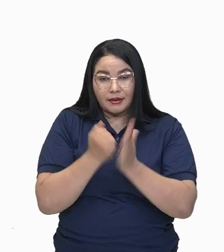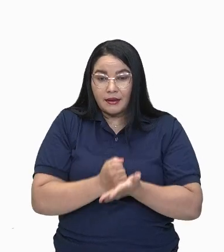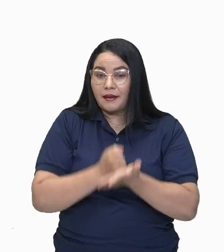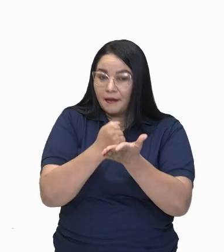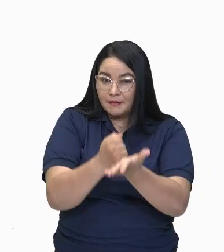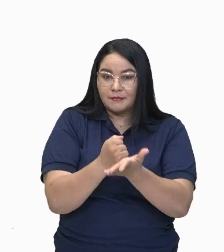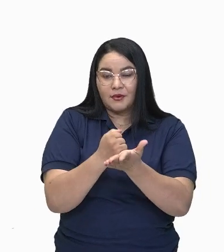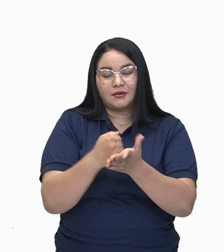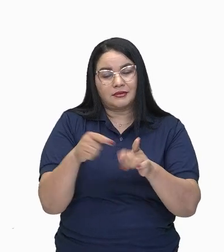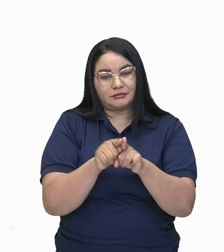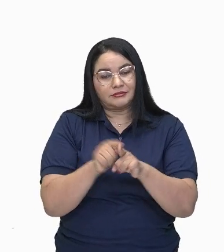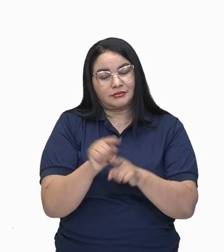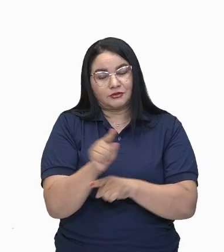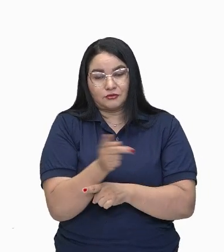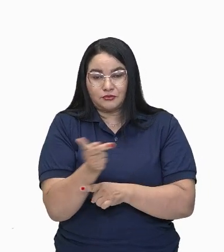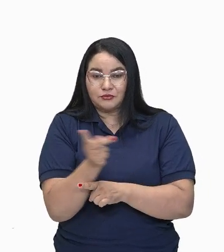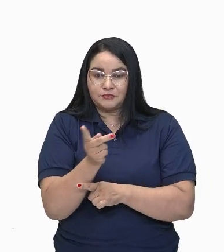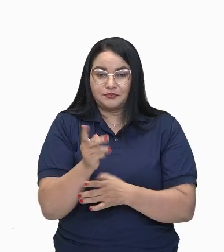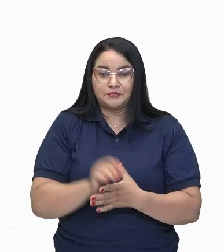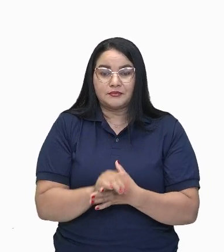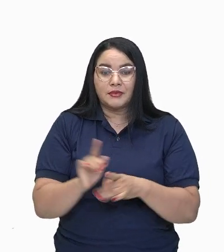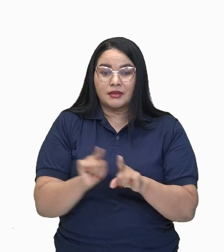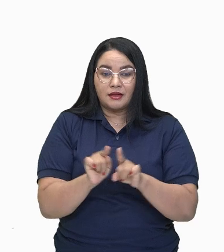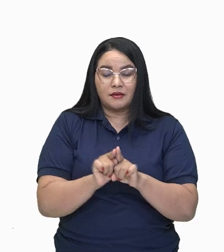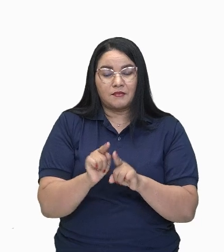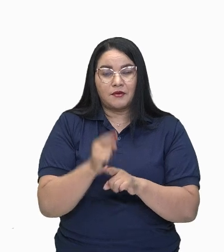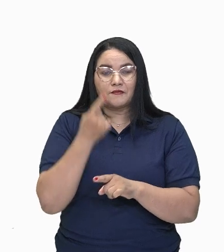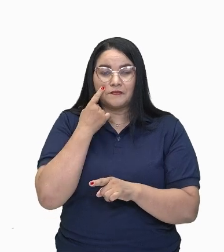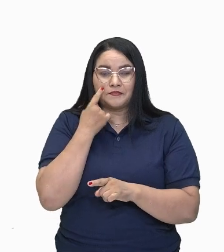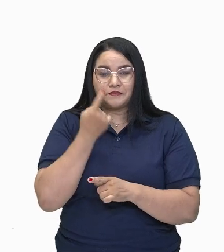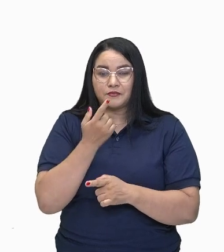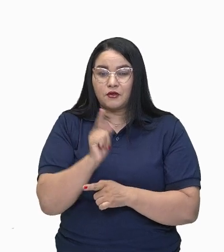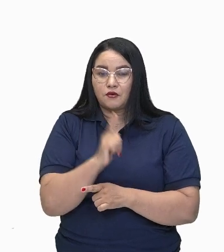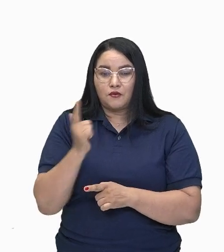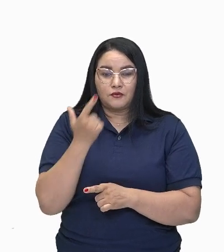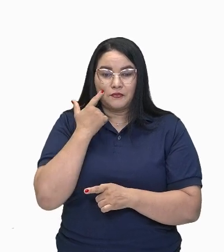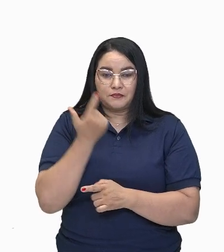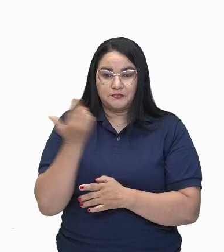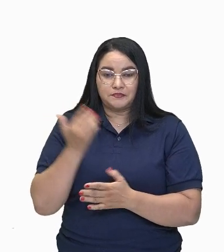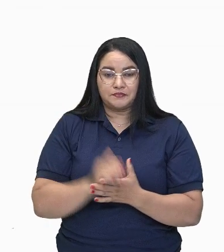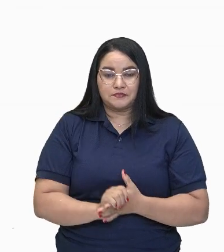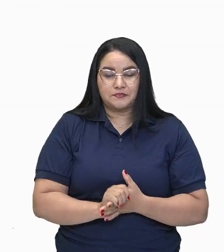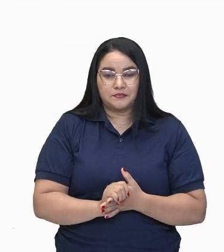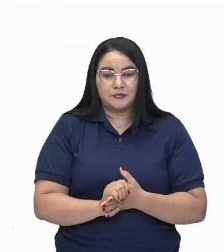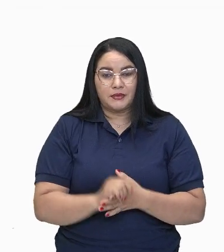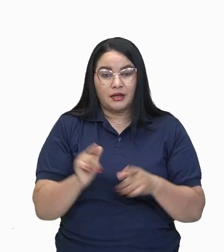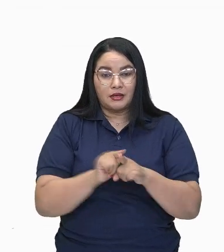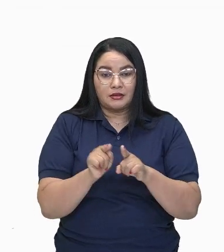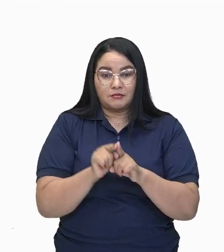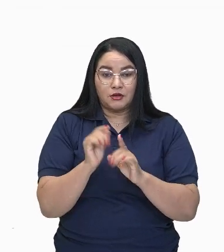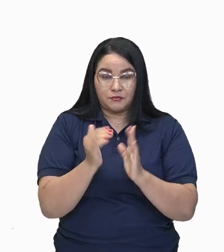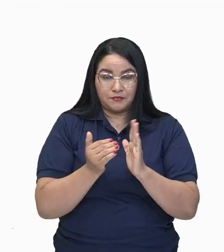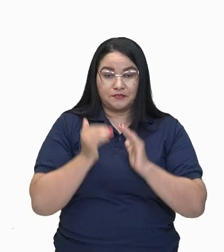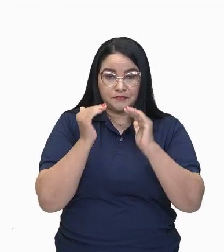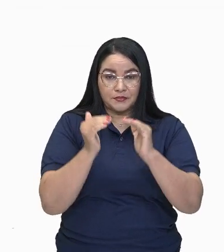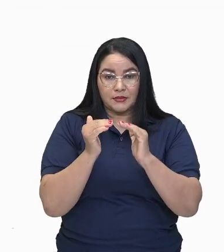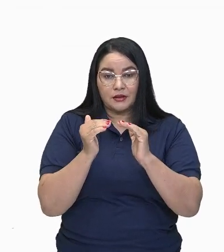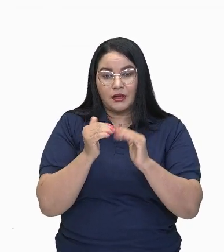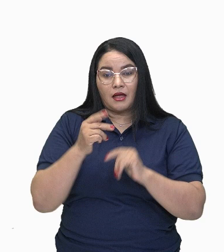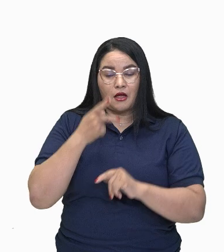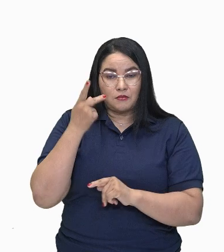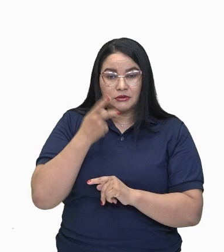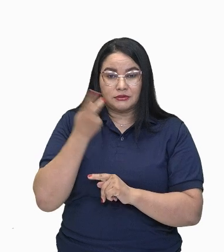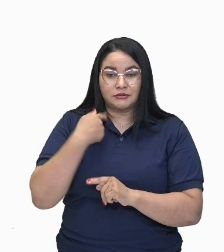aconteça, não é isso? Então, vejam lá, a supremacia política nacional de São Paulo e